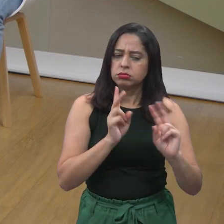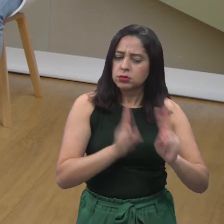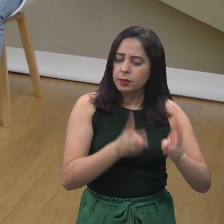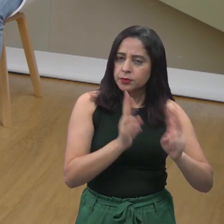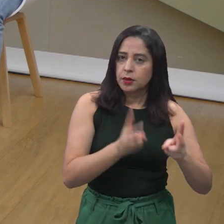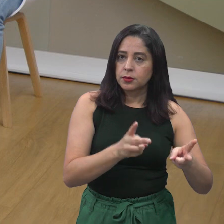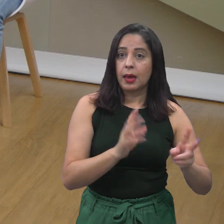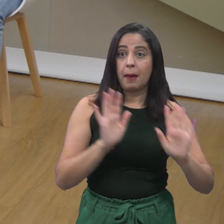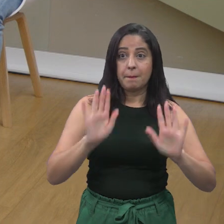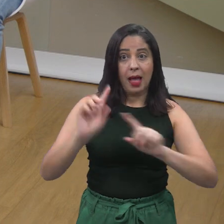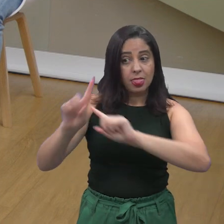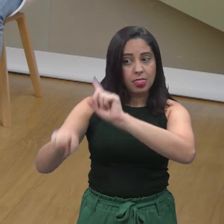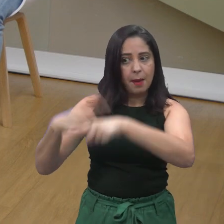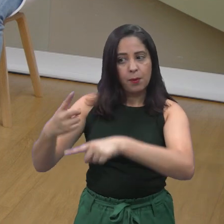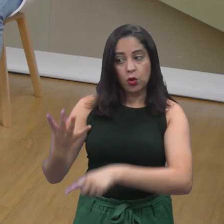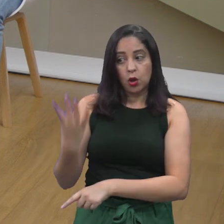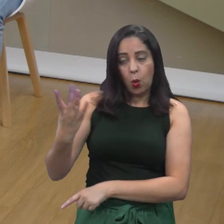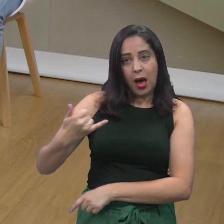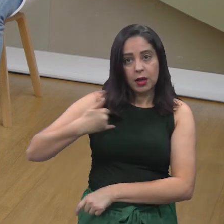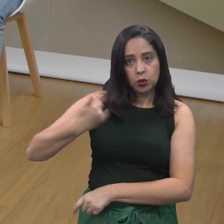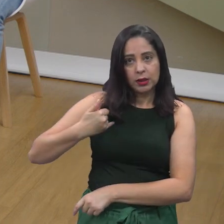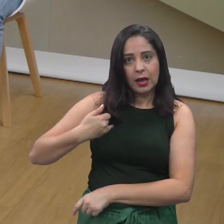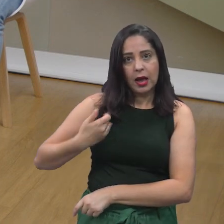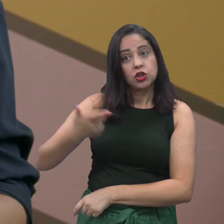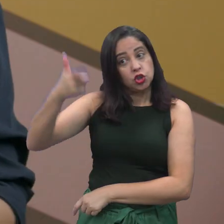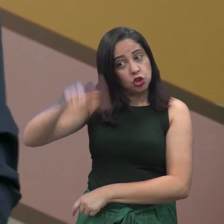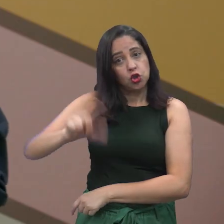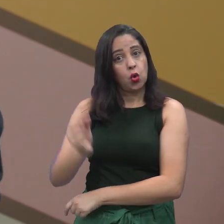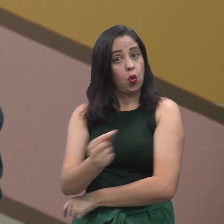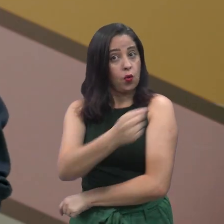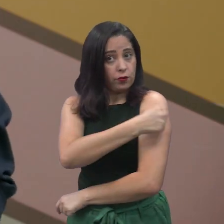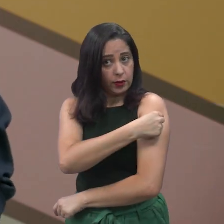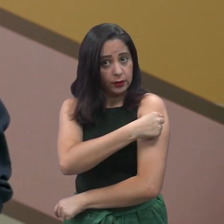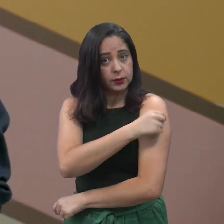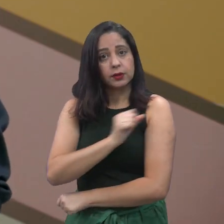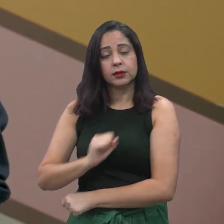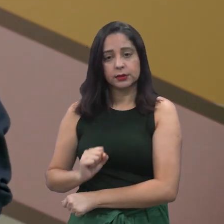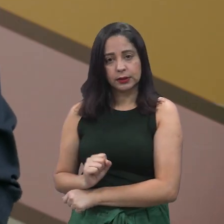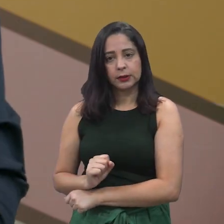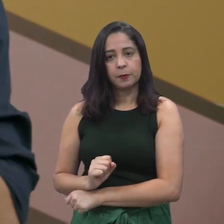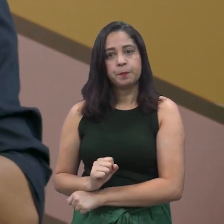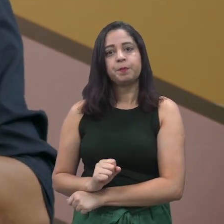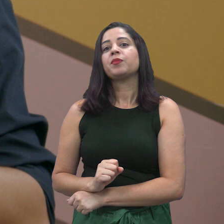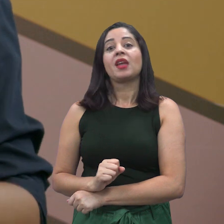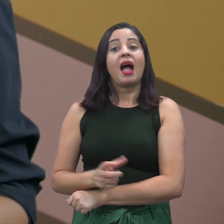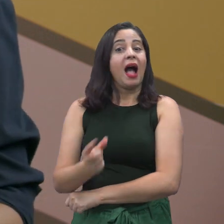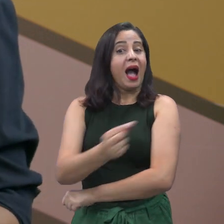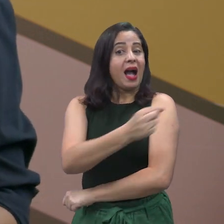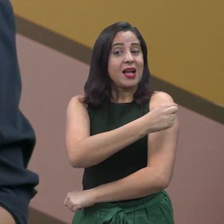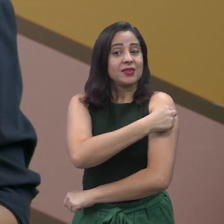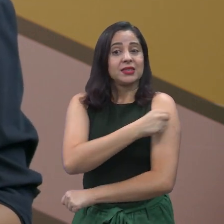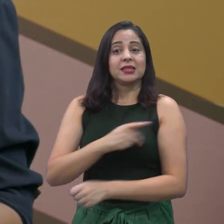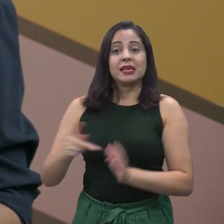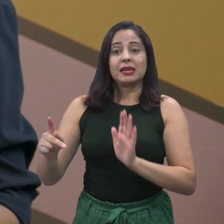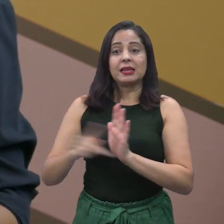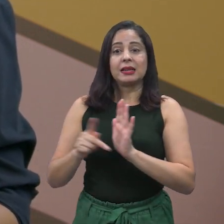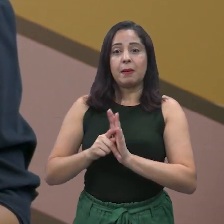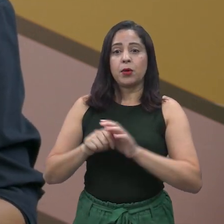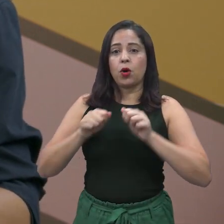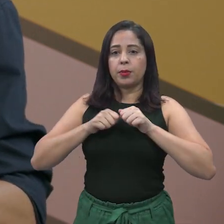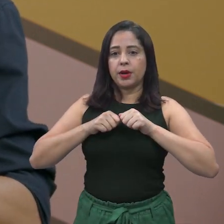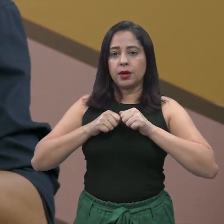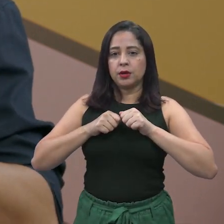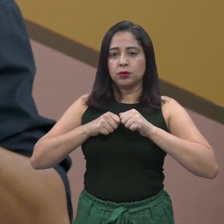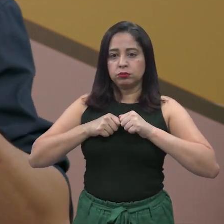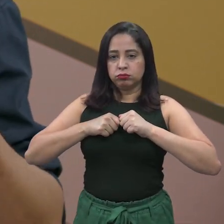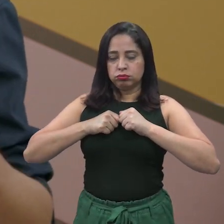já tem os reforços dessas vacinas de novo, e às vezes, por exemplo, da coqueluche é dessa época, e ficou um delay muito grande na população,